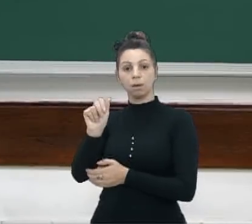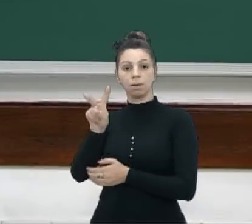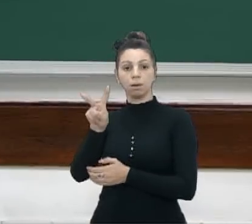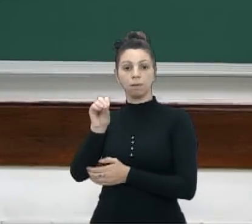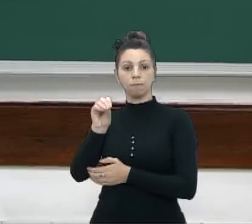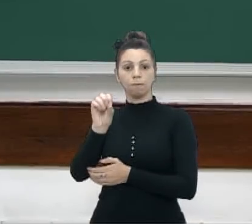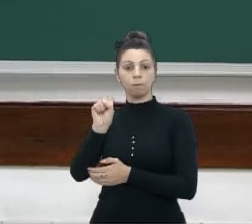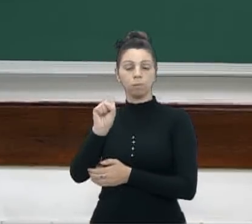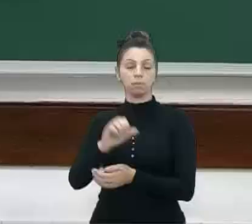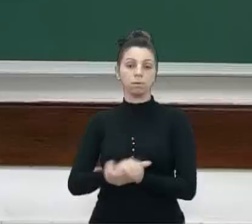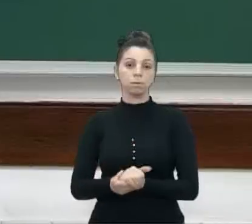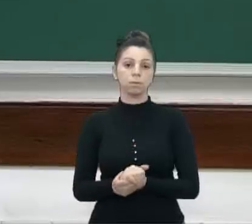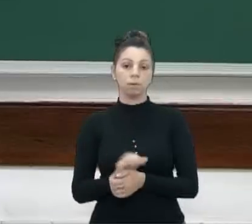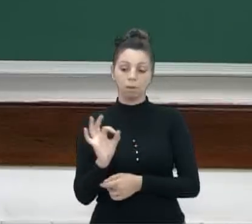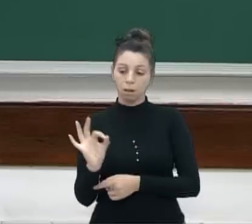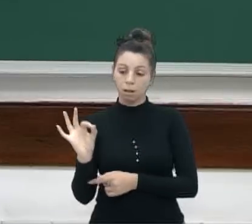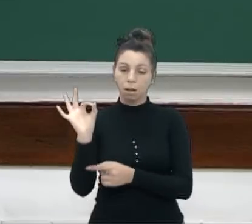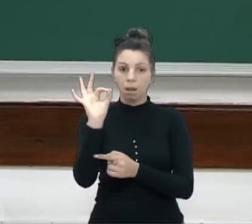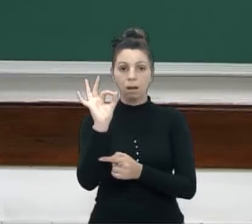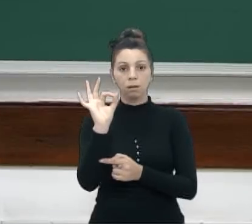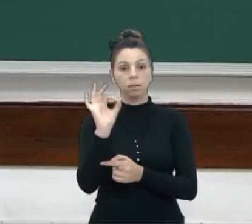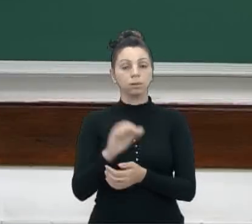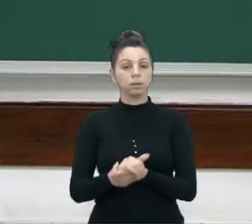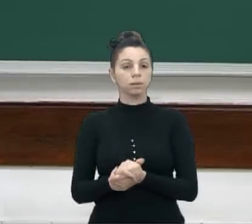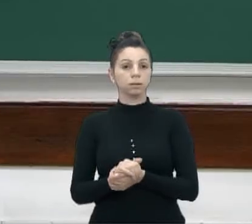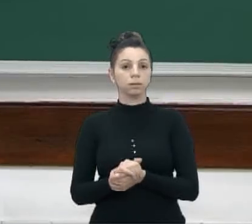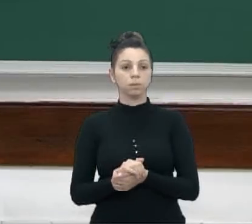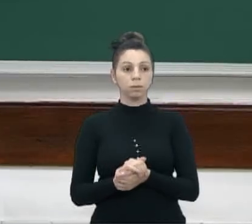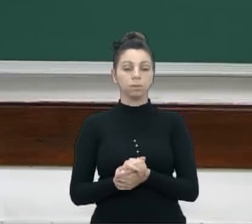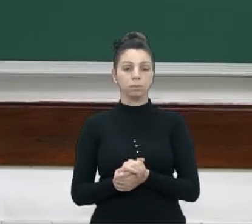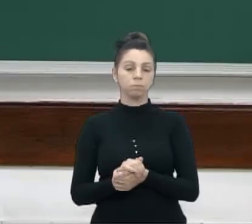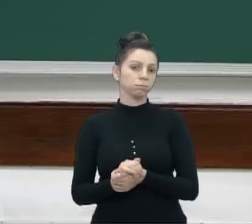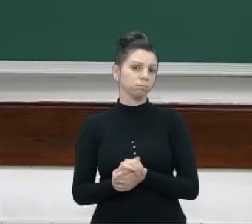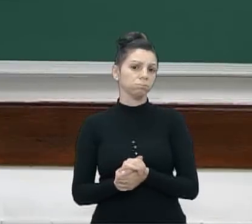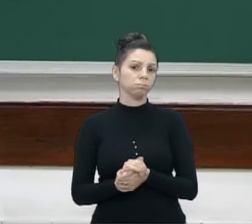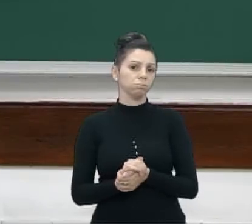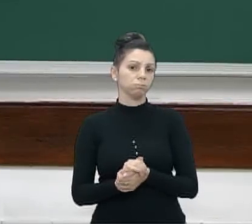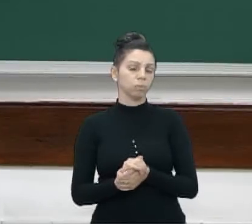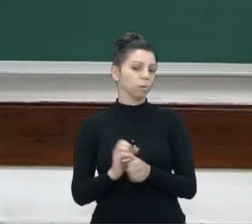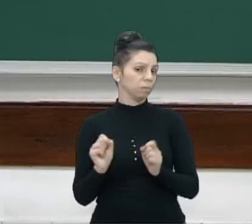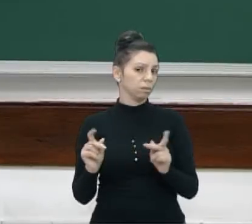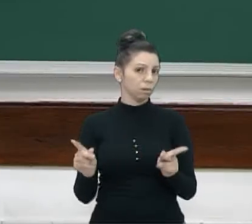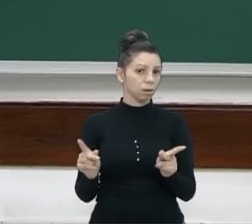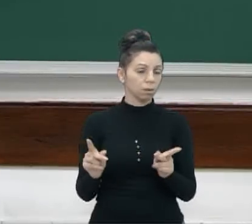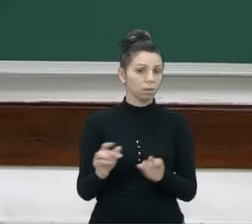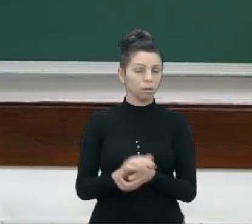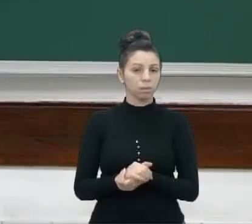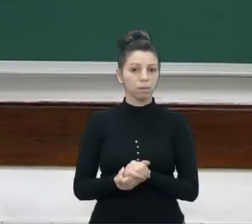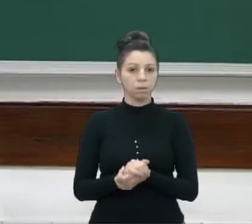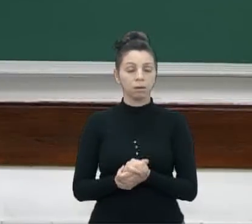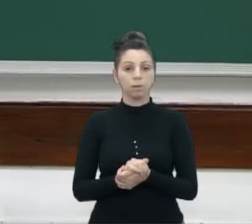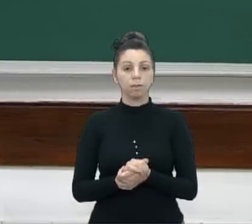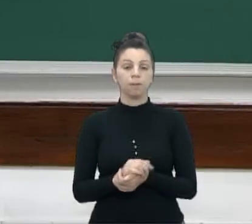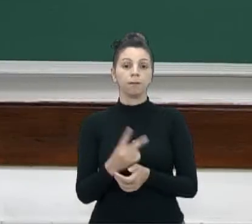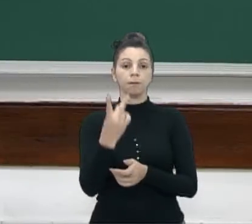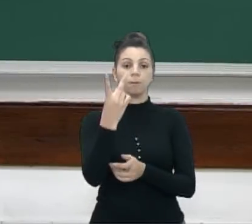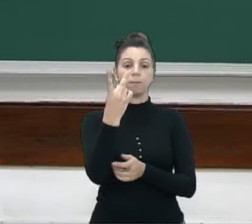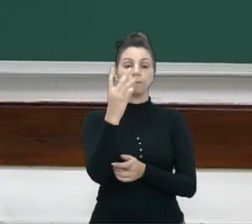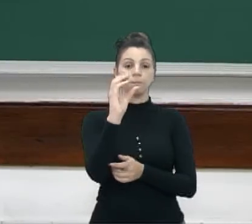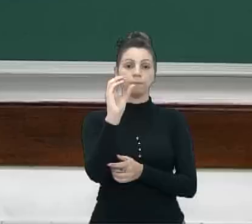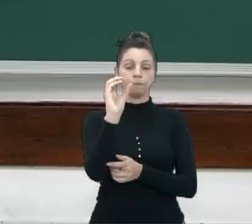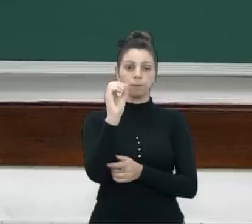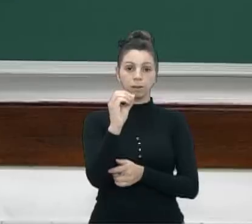minha linha do desenho, representava a mesma quantidade. 20 centavos, né? 20 centésimos,